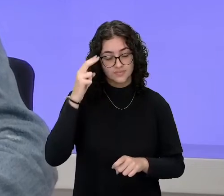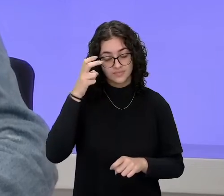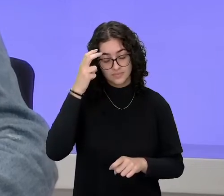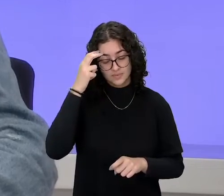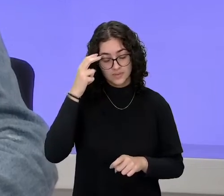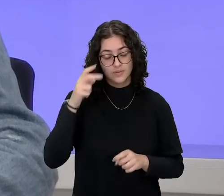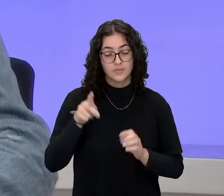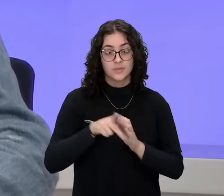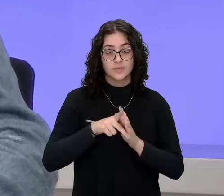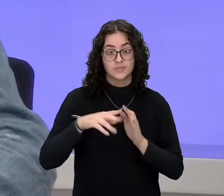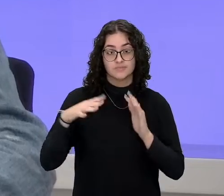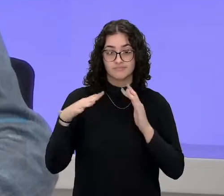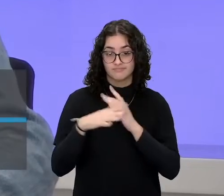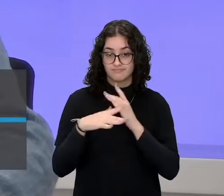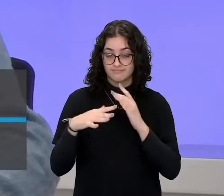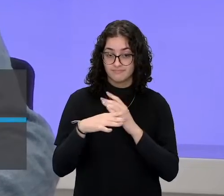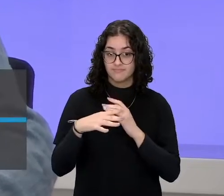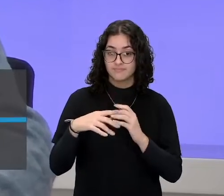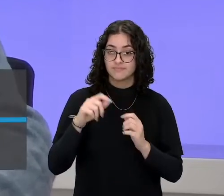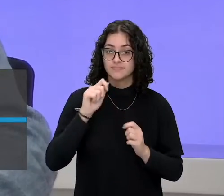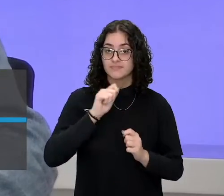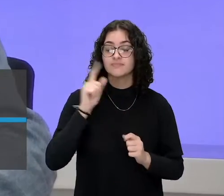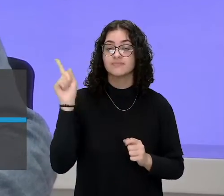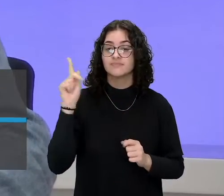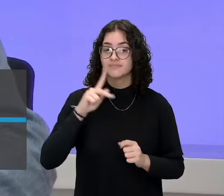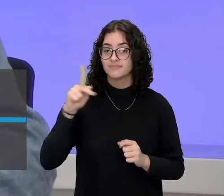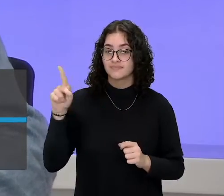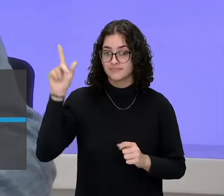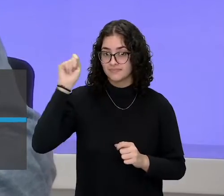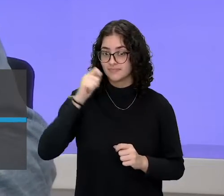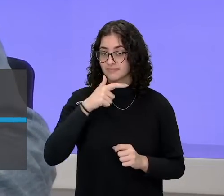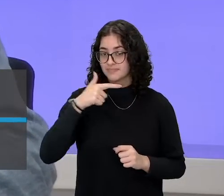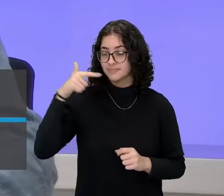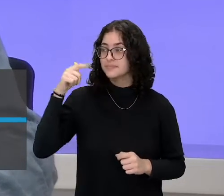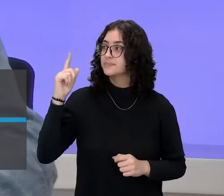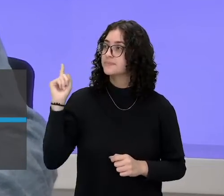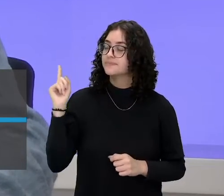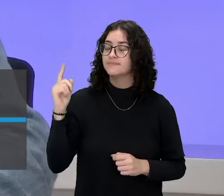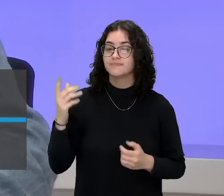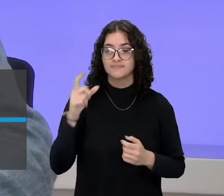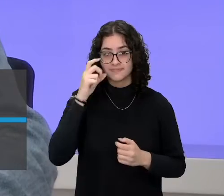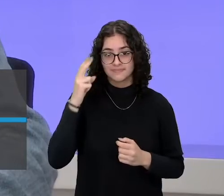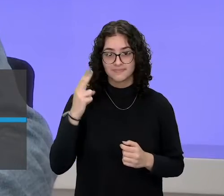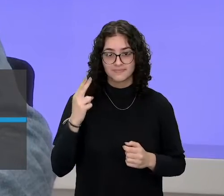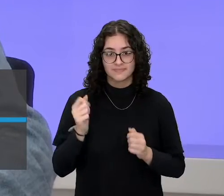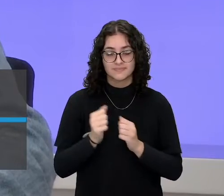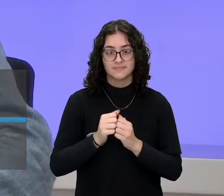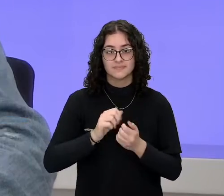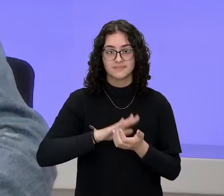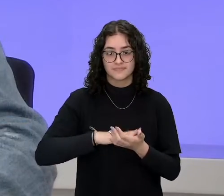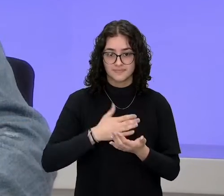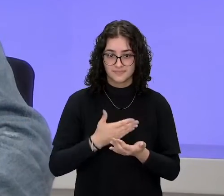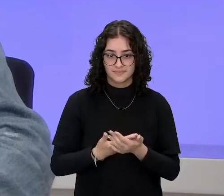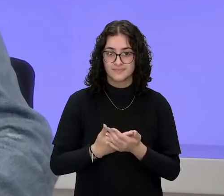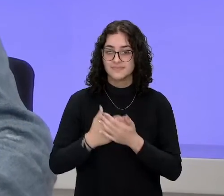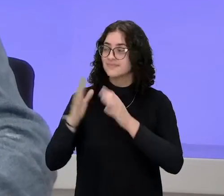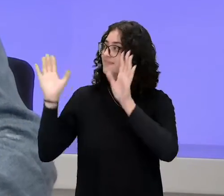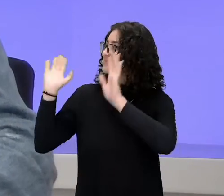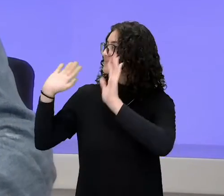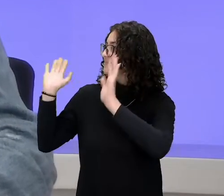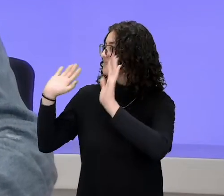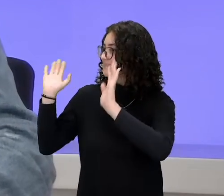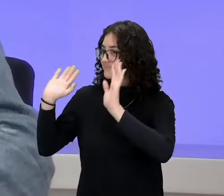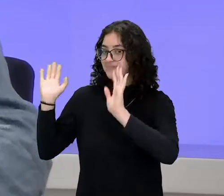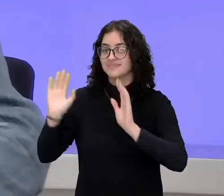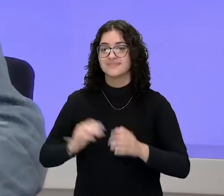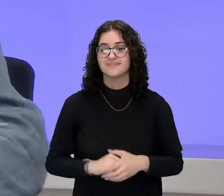Cidade. Eu sou a professora Sumaia, esse é meu sinal, e estou aqui com a Natália, fazendo a nossa interpretação de Libras. Olá, Natália,